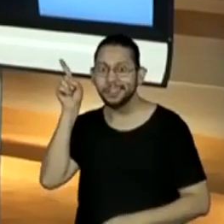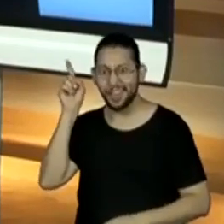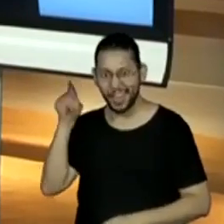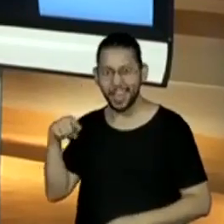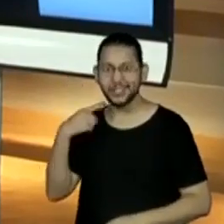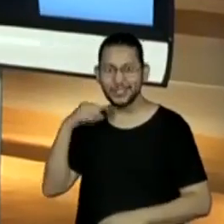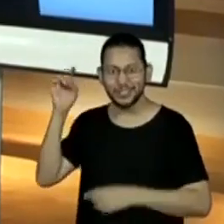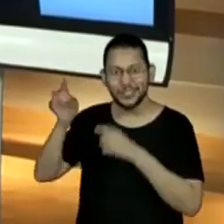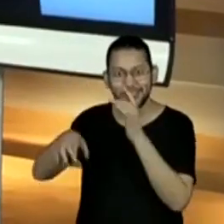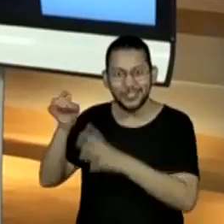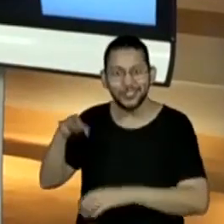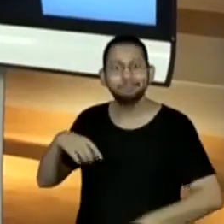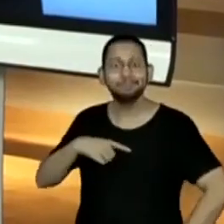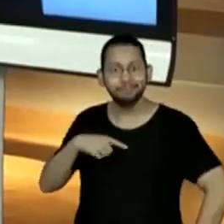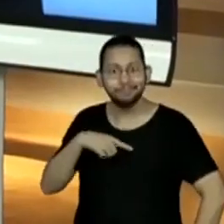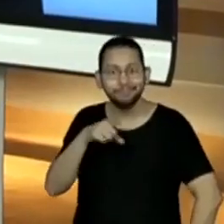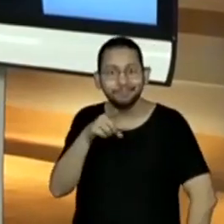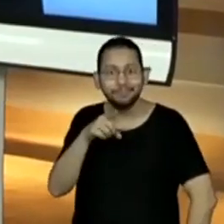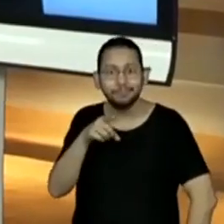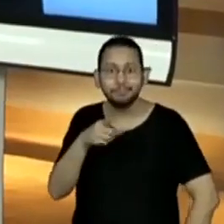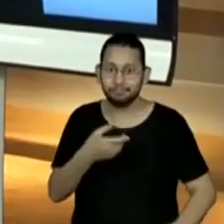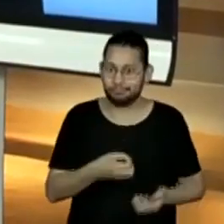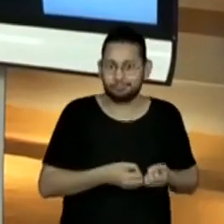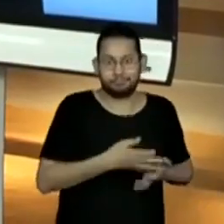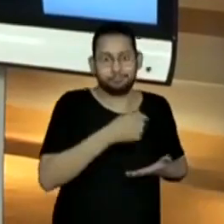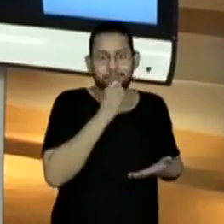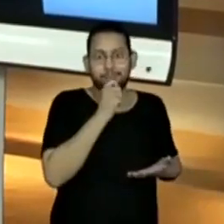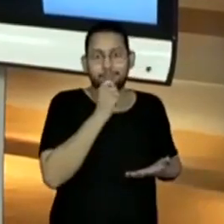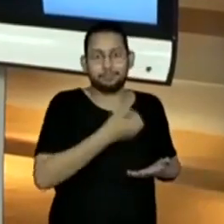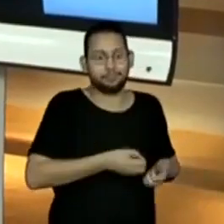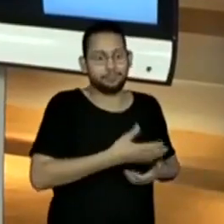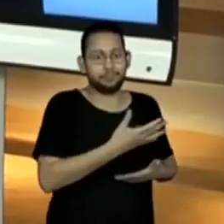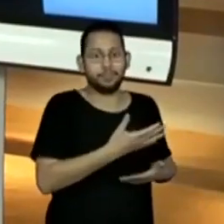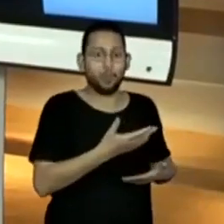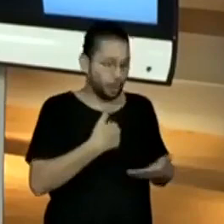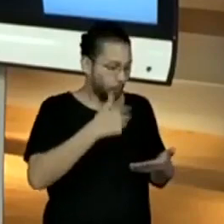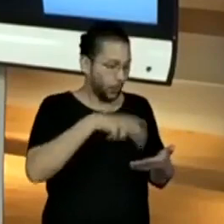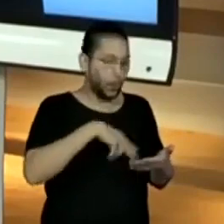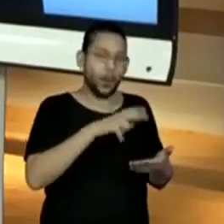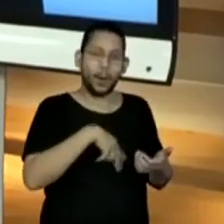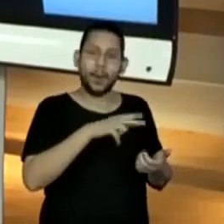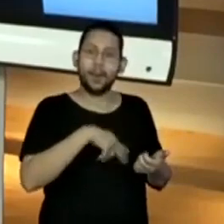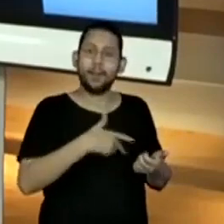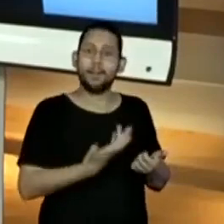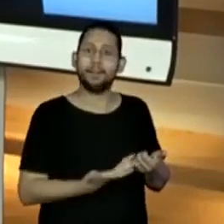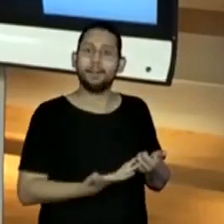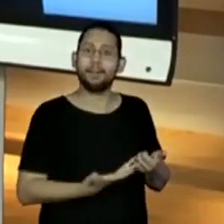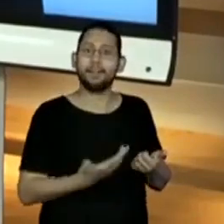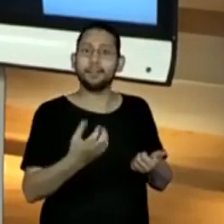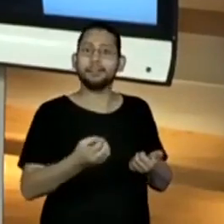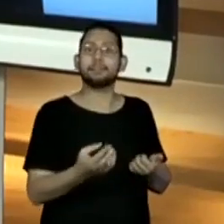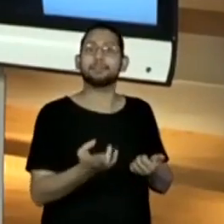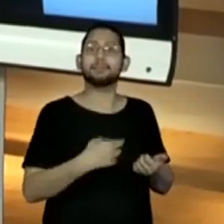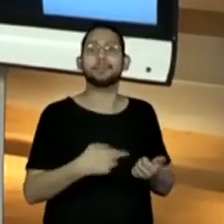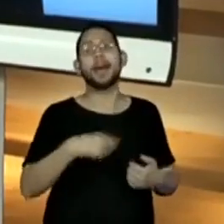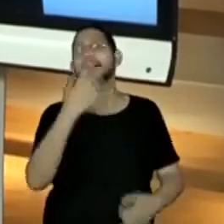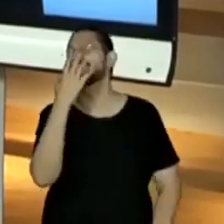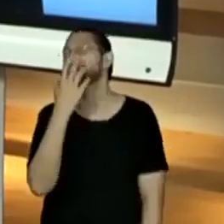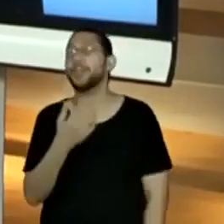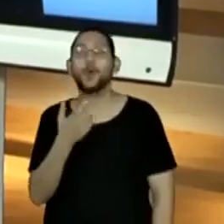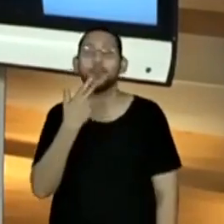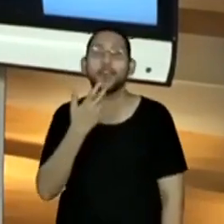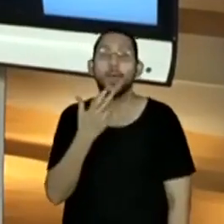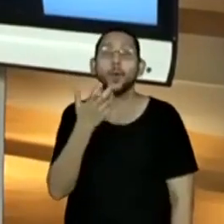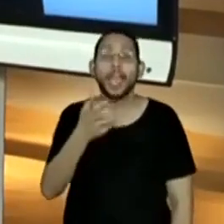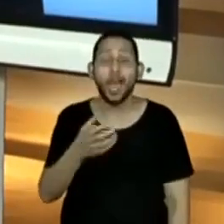aí? Eu quero ouvir os comentários. Quer ouvir? Não, né? Eu quero ler. Ó, tô aprendendo aqui. Imagina, é porque eu fico imaginando que é uma sala de aula e a